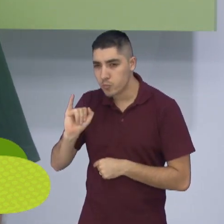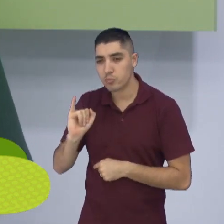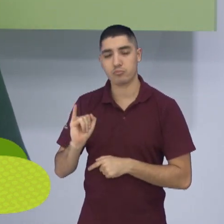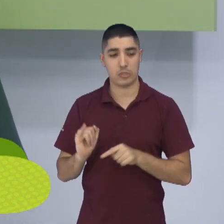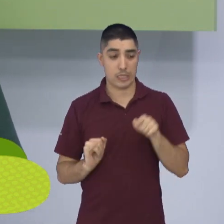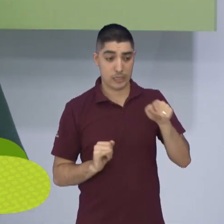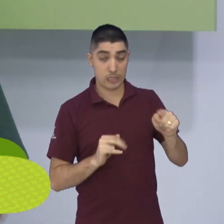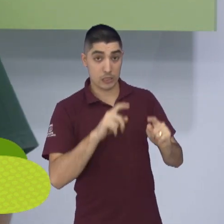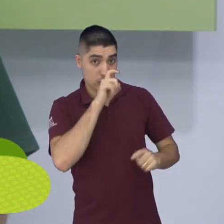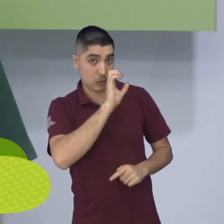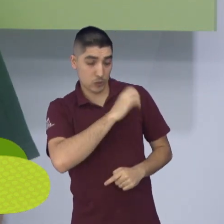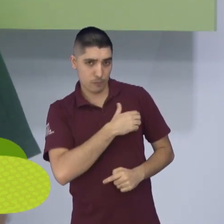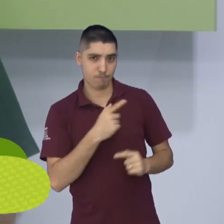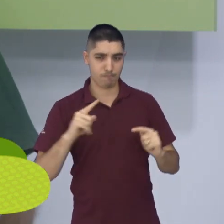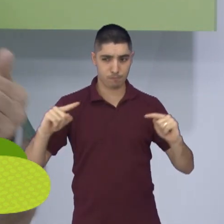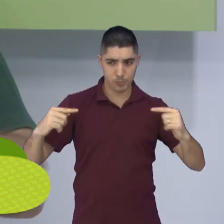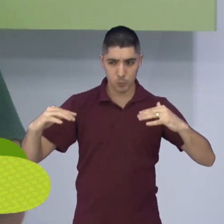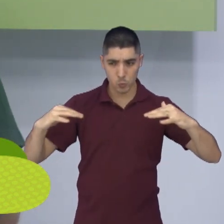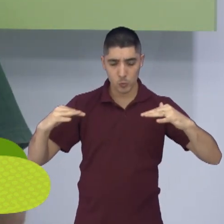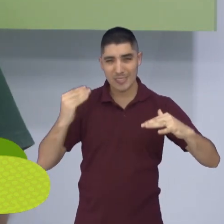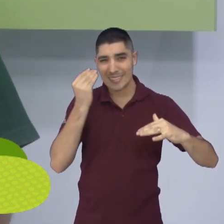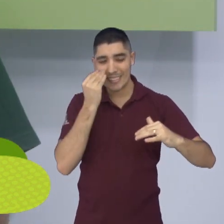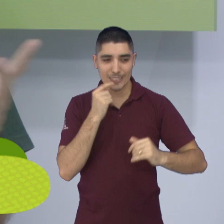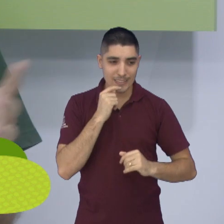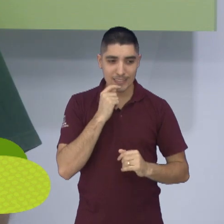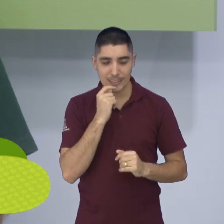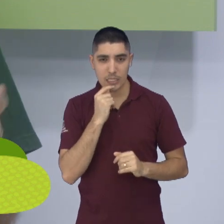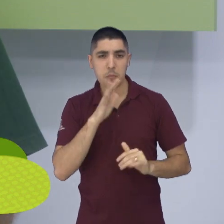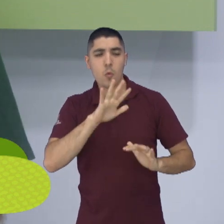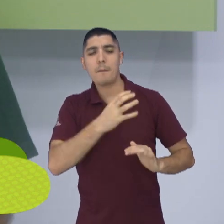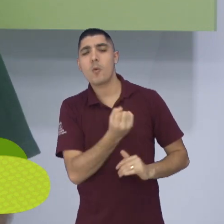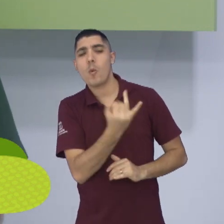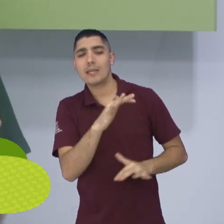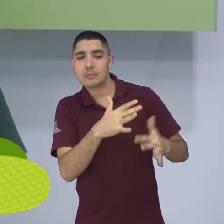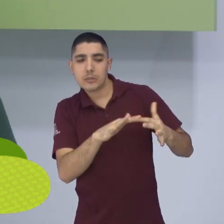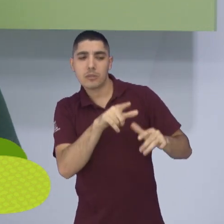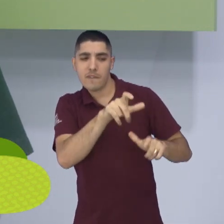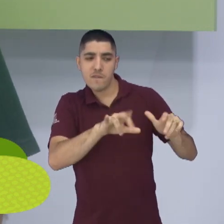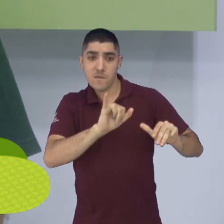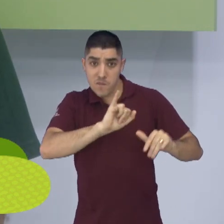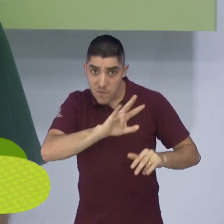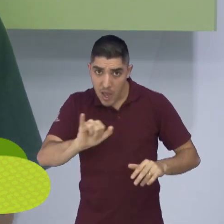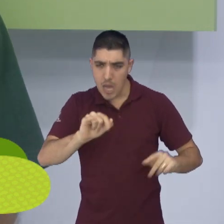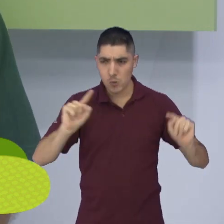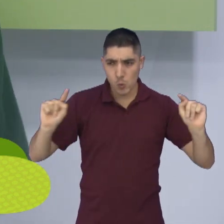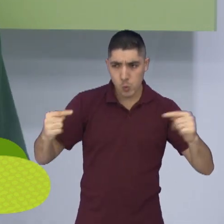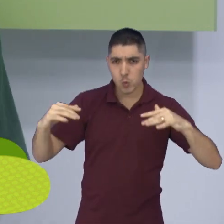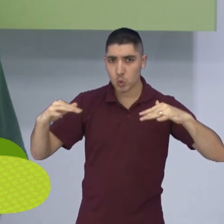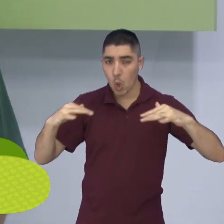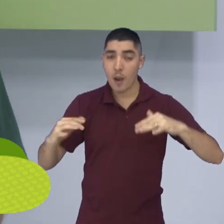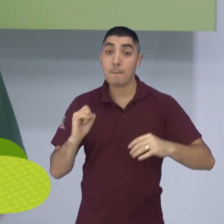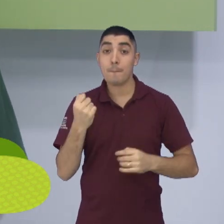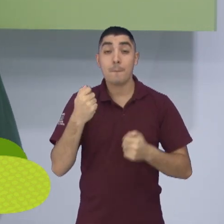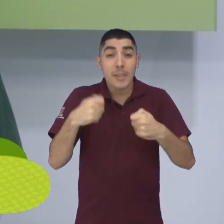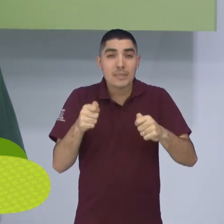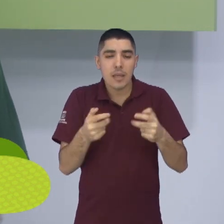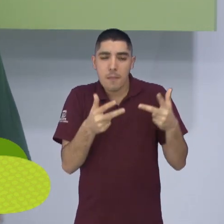e tentar projetar para um próximo adversário. Então tem que ir de jogo em jogo para saber como é que ele